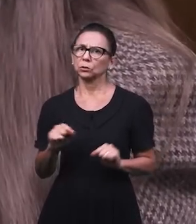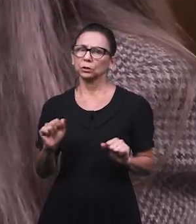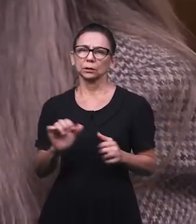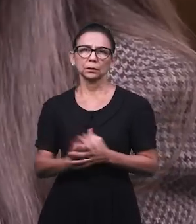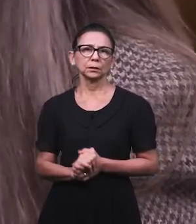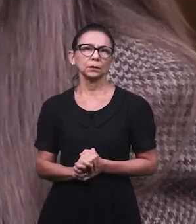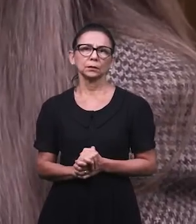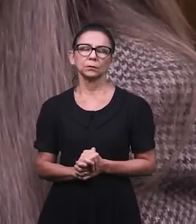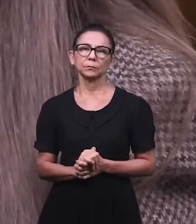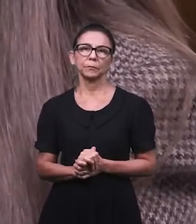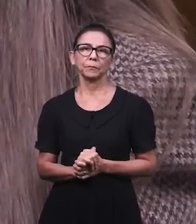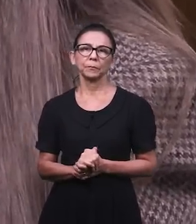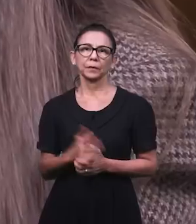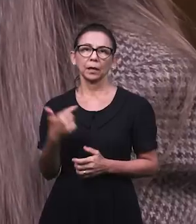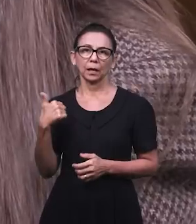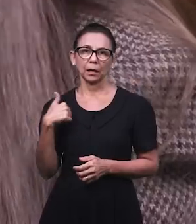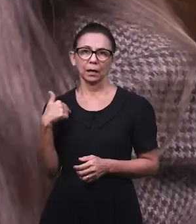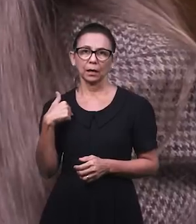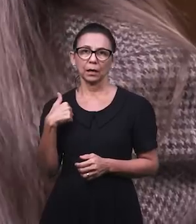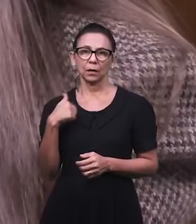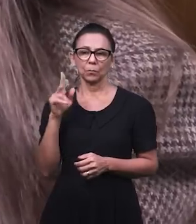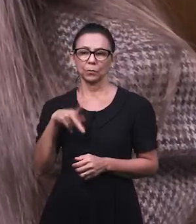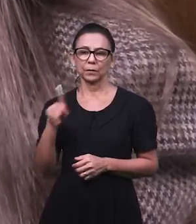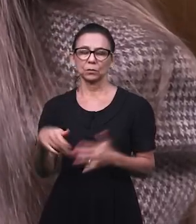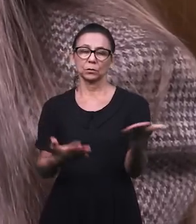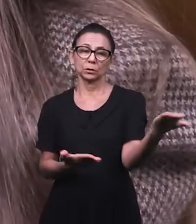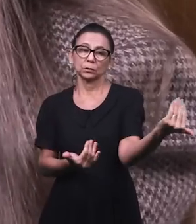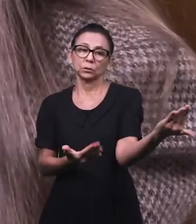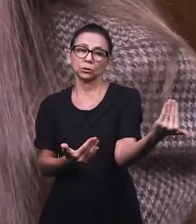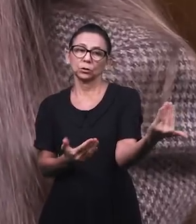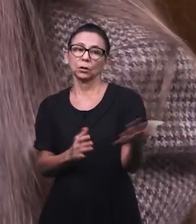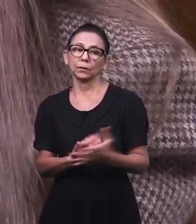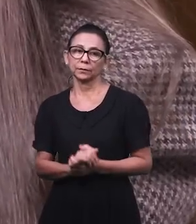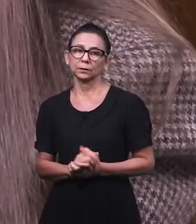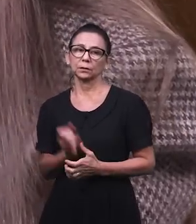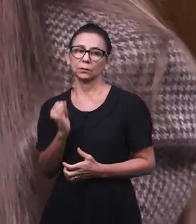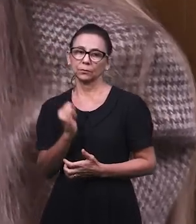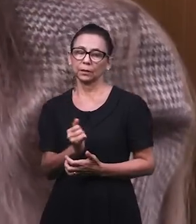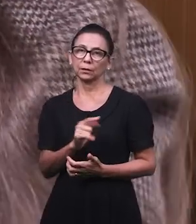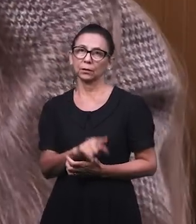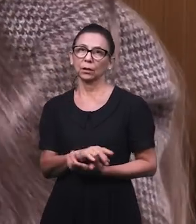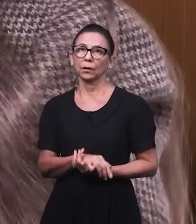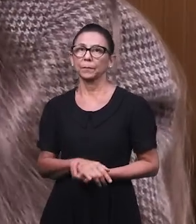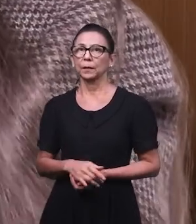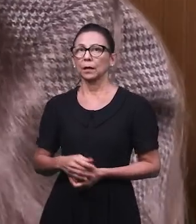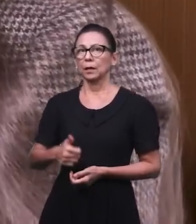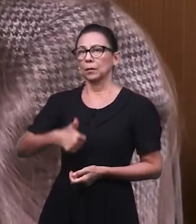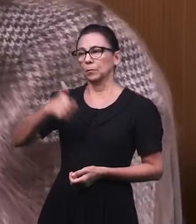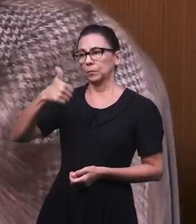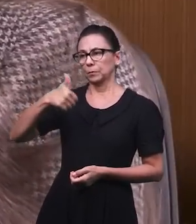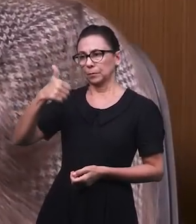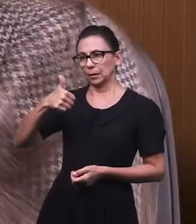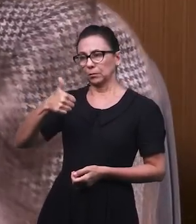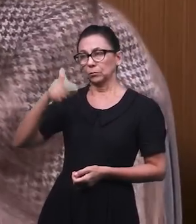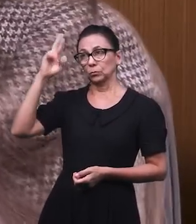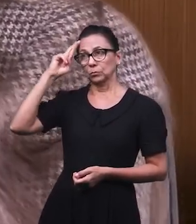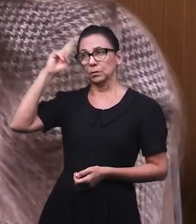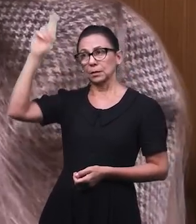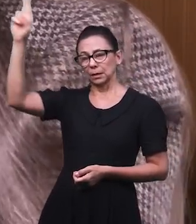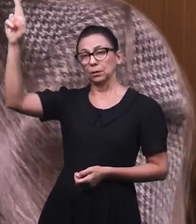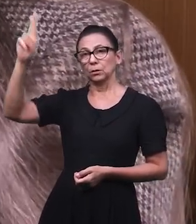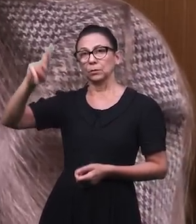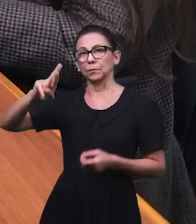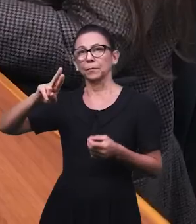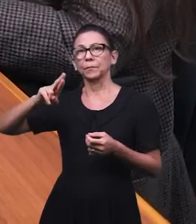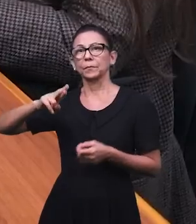Eram as funções, eu sou professora de jovens, então eu sempre falo para os jovens lá da minha igreja assim, olha, primeiro lugar na sua vida é o